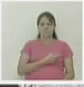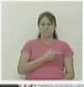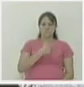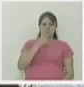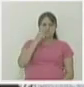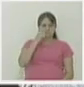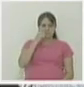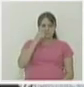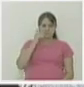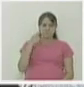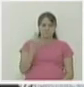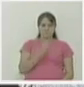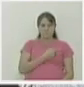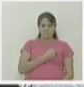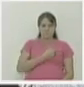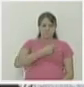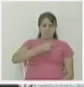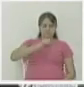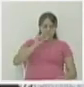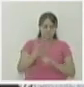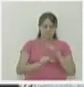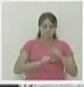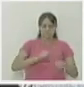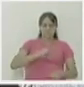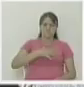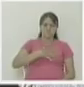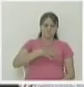nos tornamos filhos de Deus. Veja,